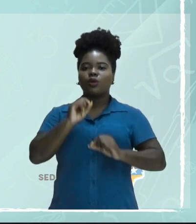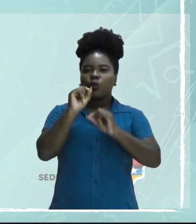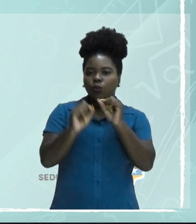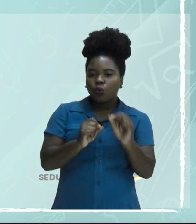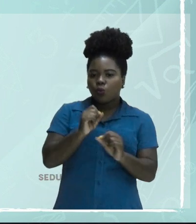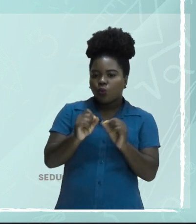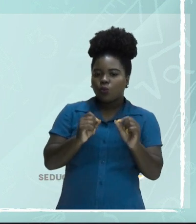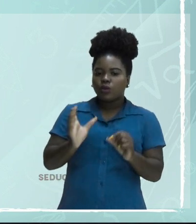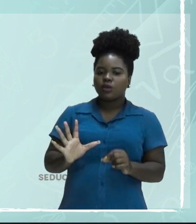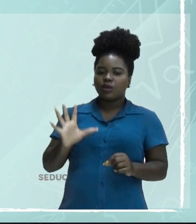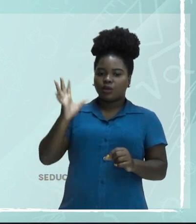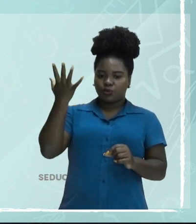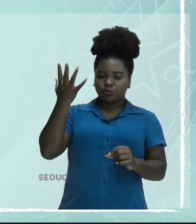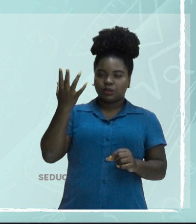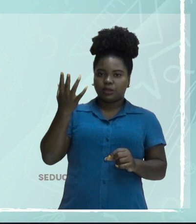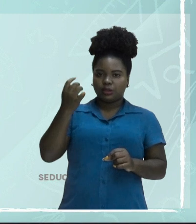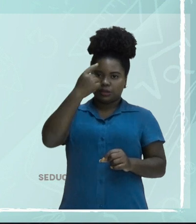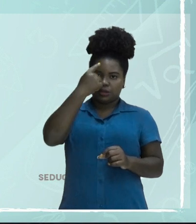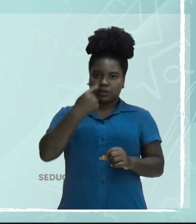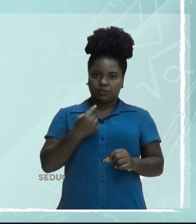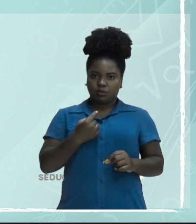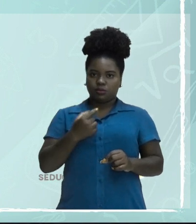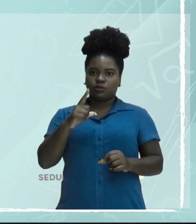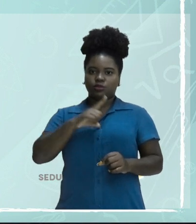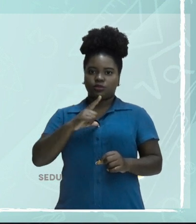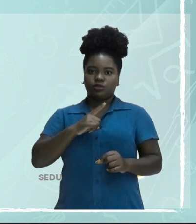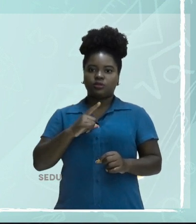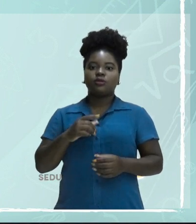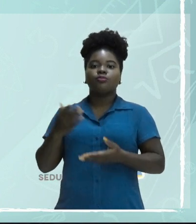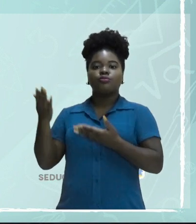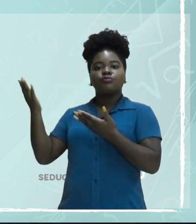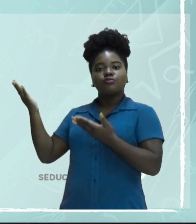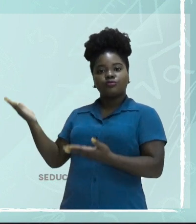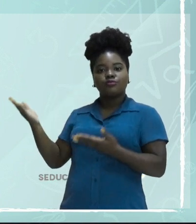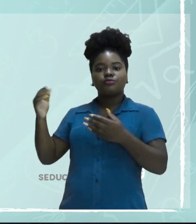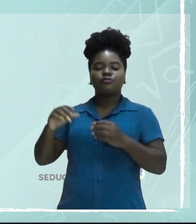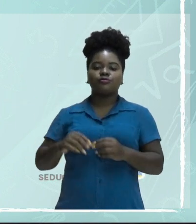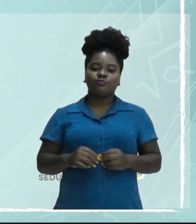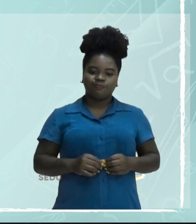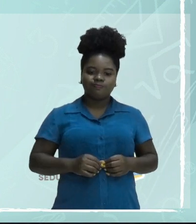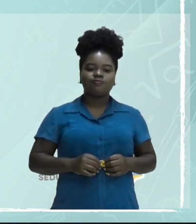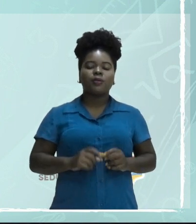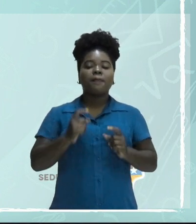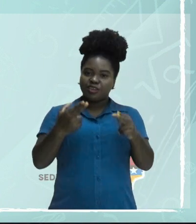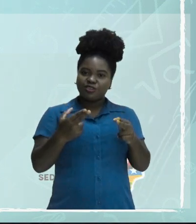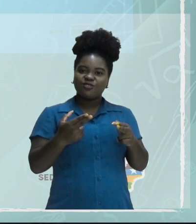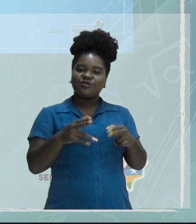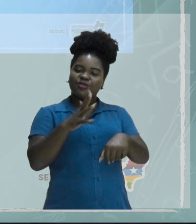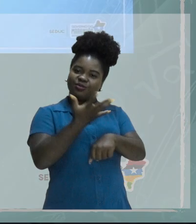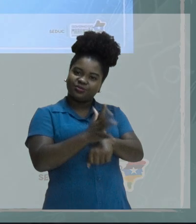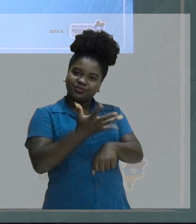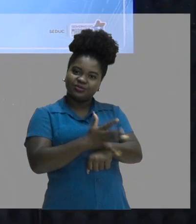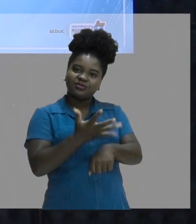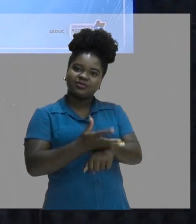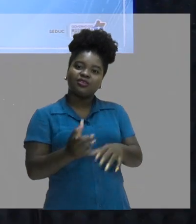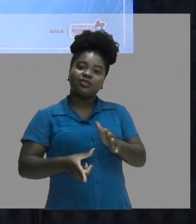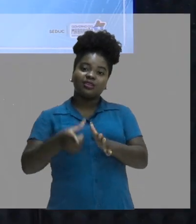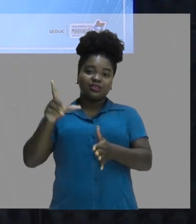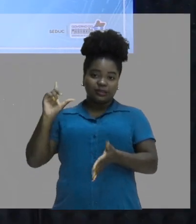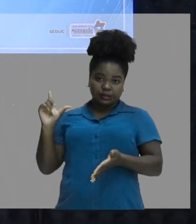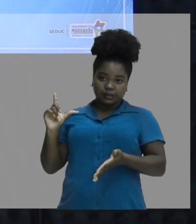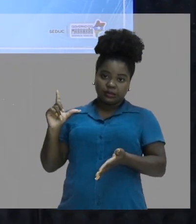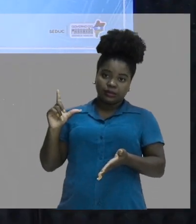são movidas ou para sustentar um objeto em uma determinada posição no ar. Daí eu fiz questão de colocar essa imagem aqui, que é a mesma dos